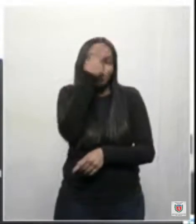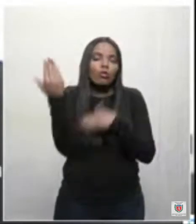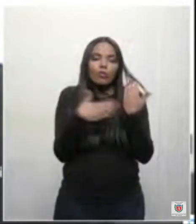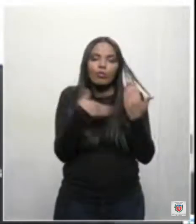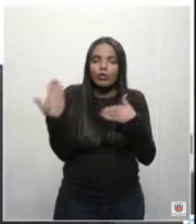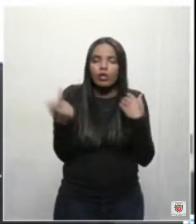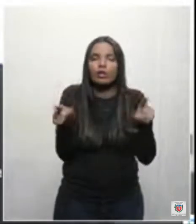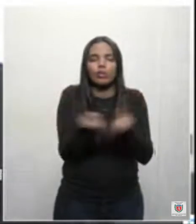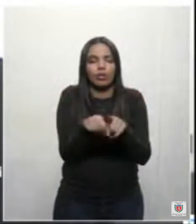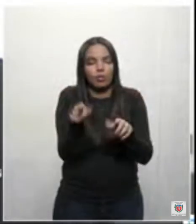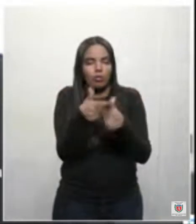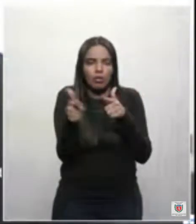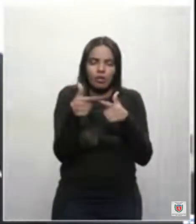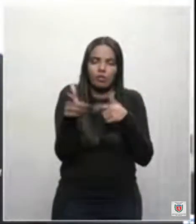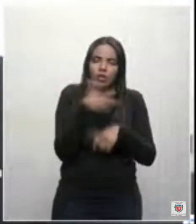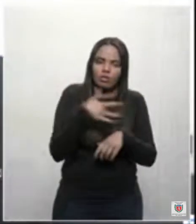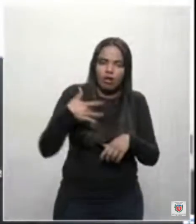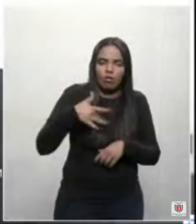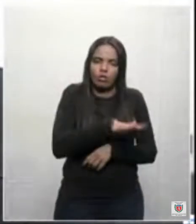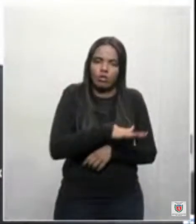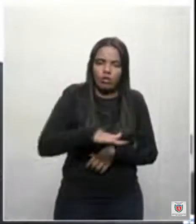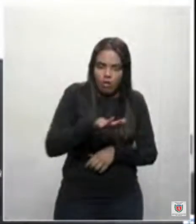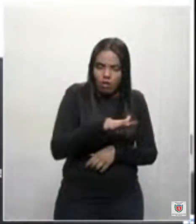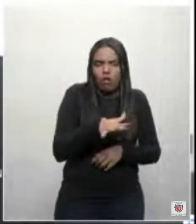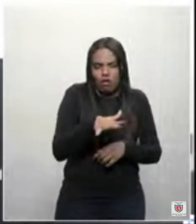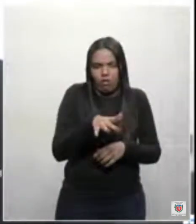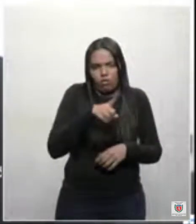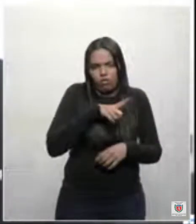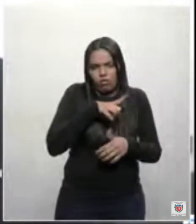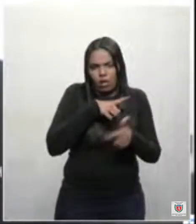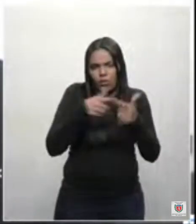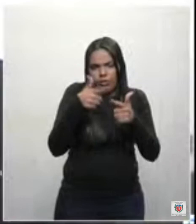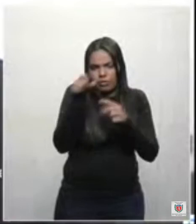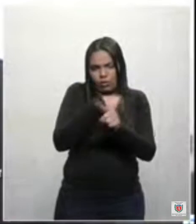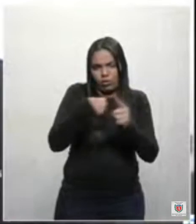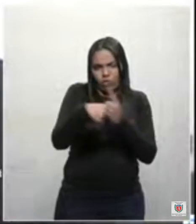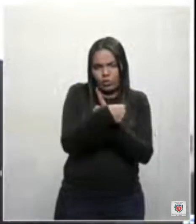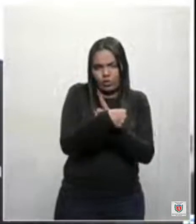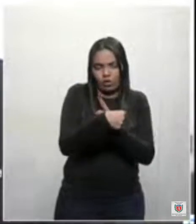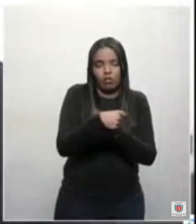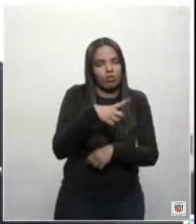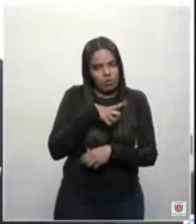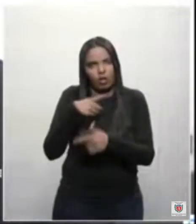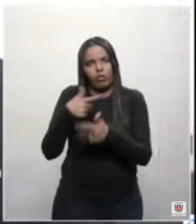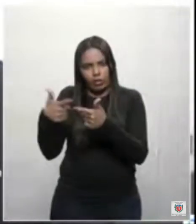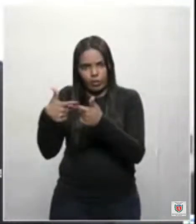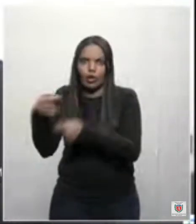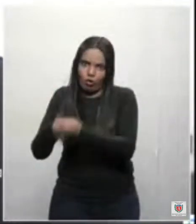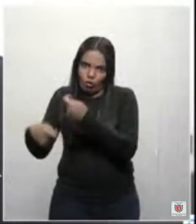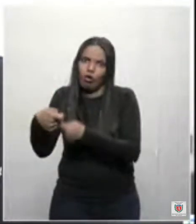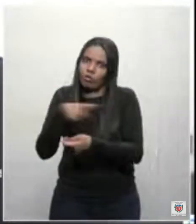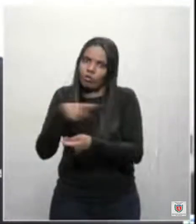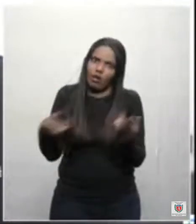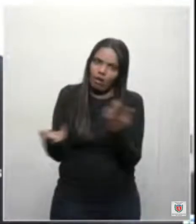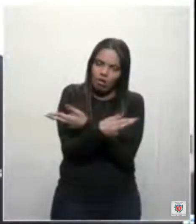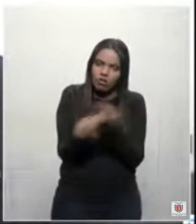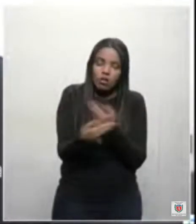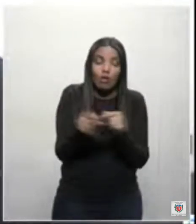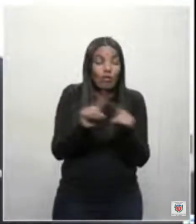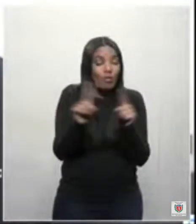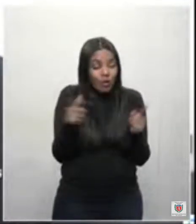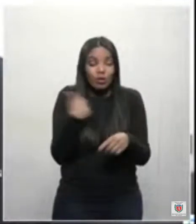efeito sanitário e social que essa crise tem. Claro que tem um efeito econômico relacionado, mas a